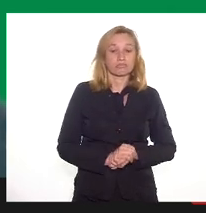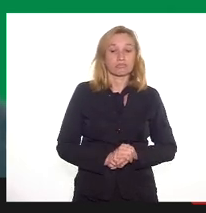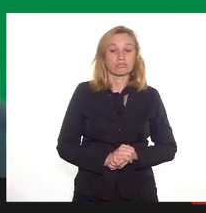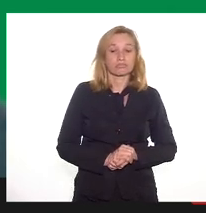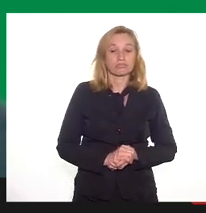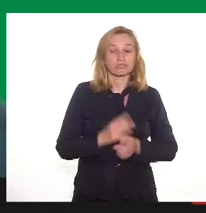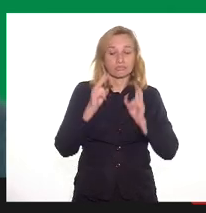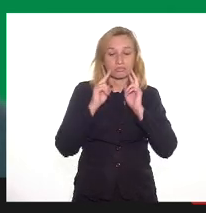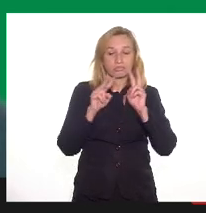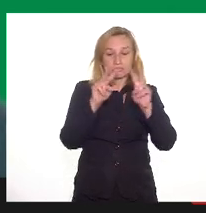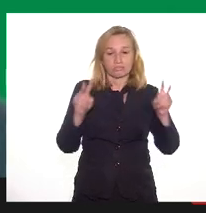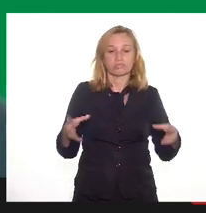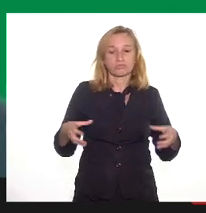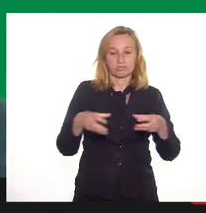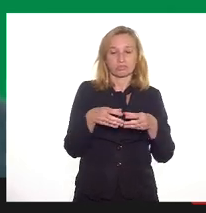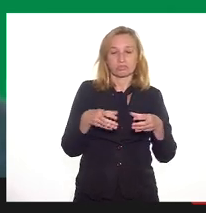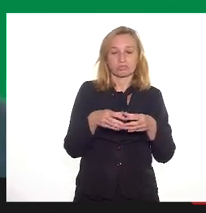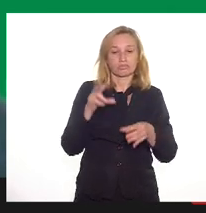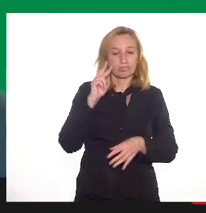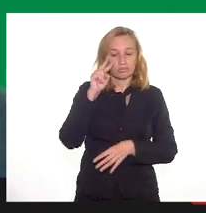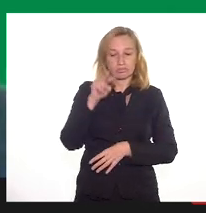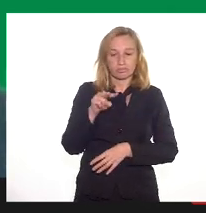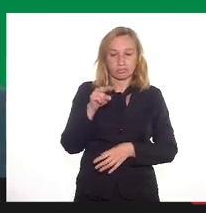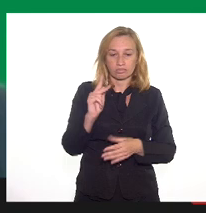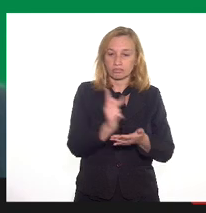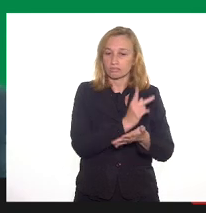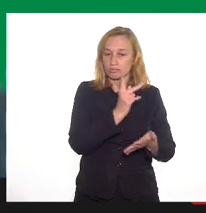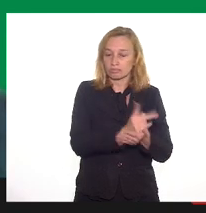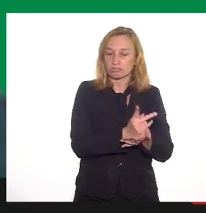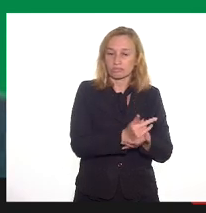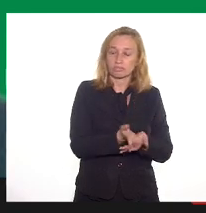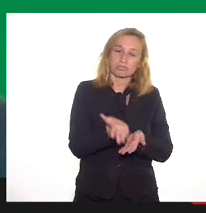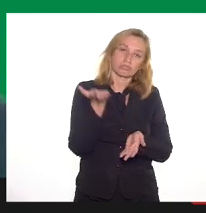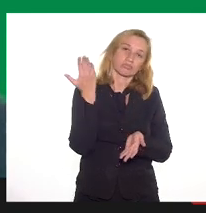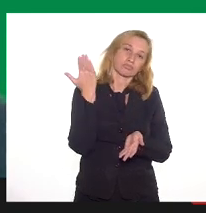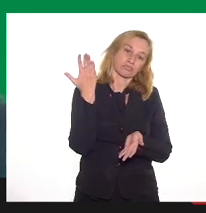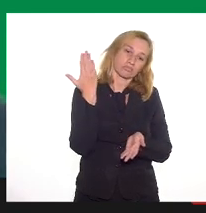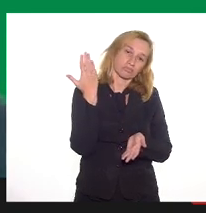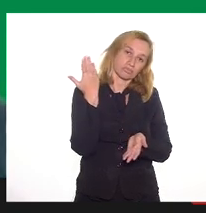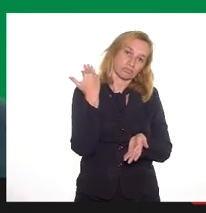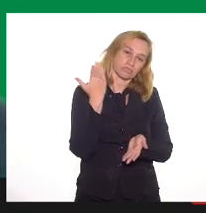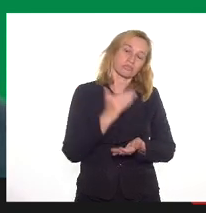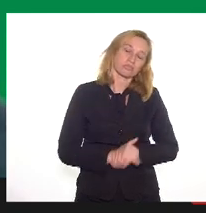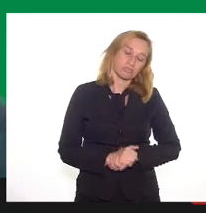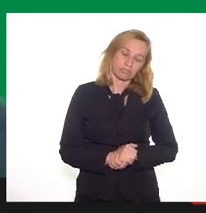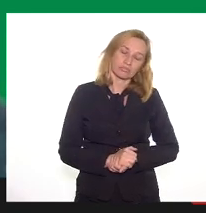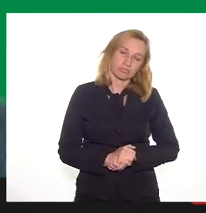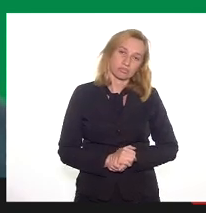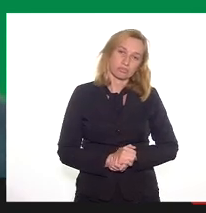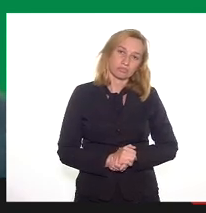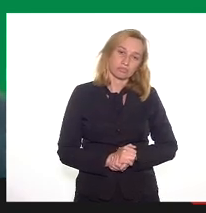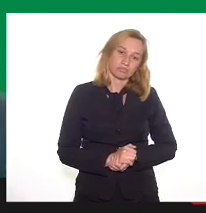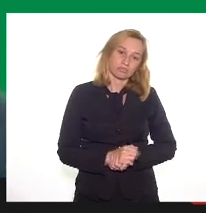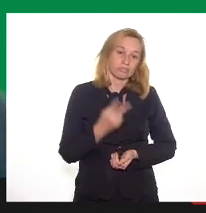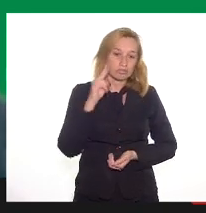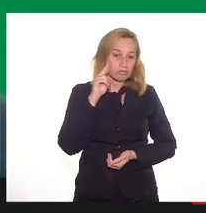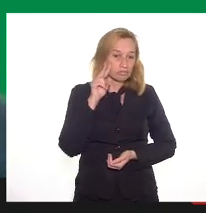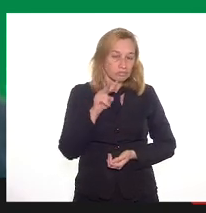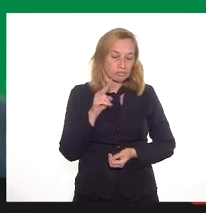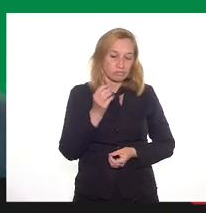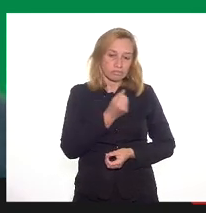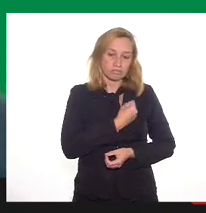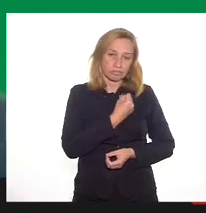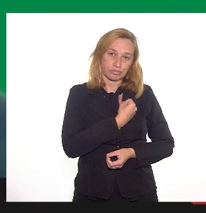visão corporativa de olhar para os erros que foram cometidos no passado, né? Olhamos os números,